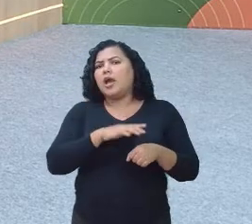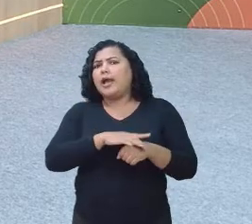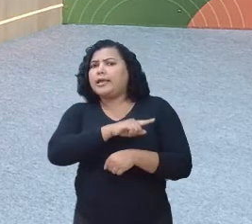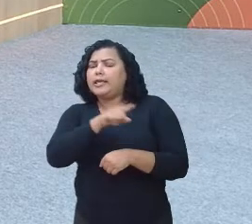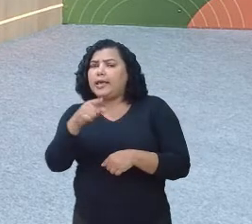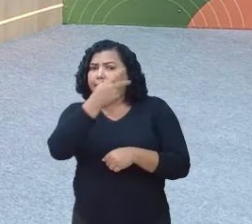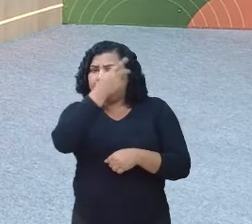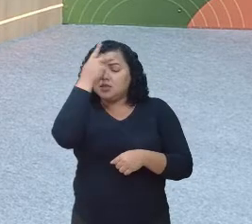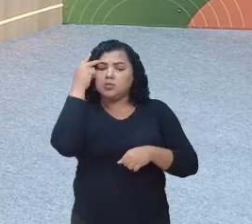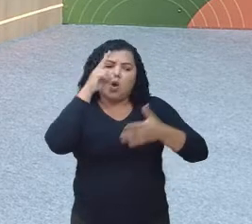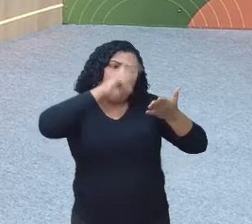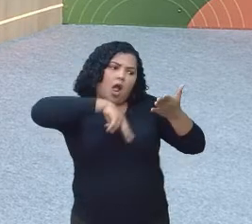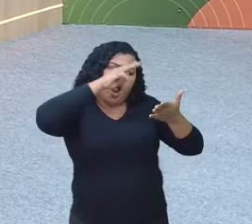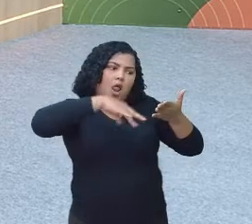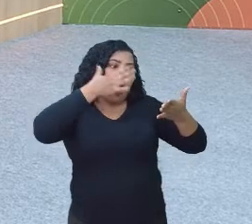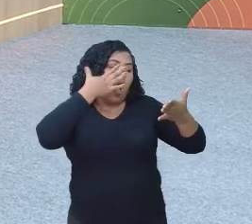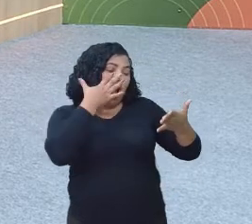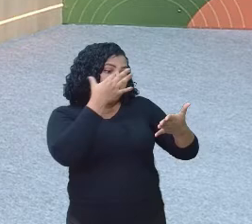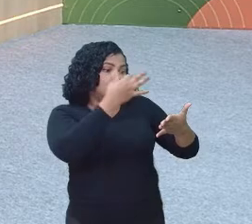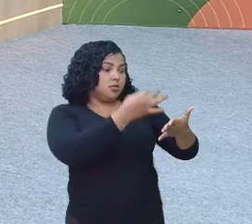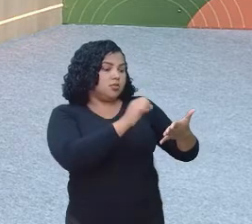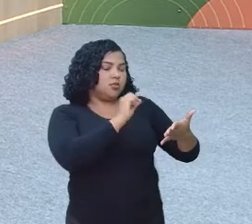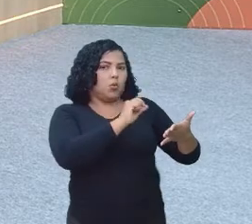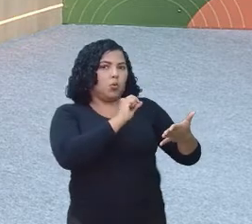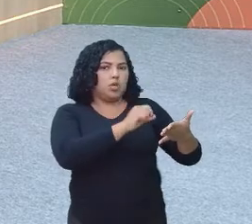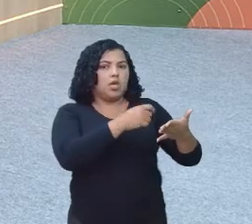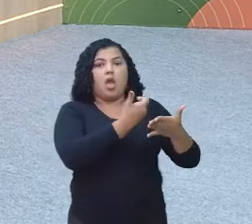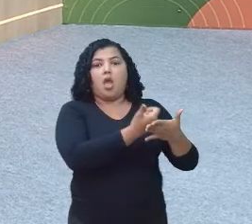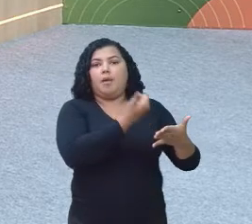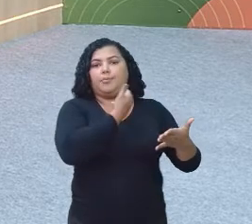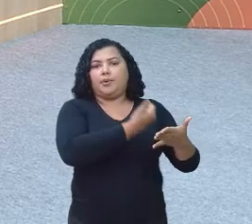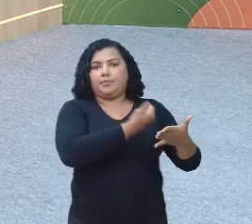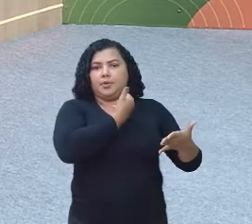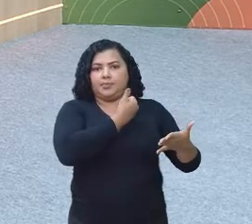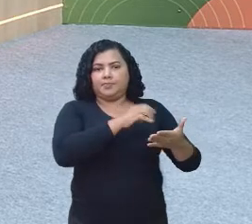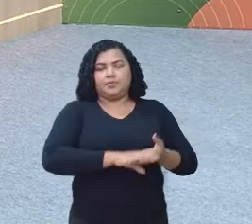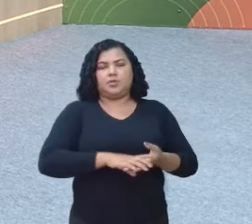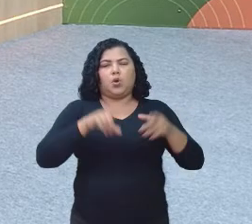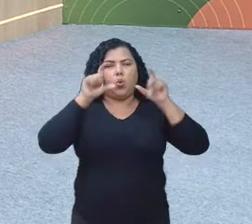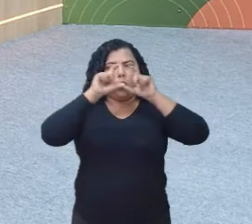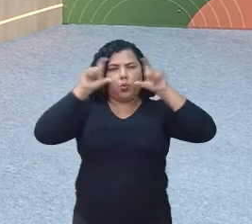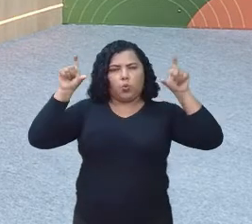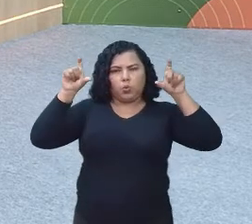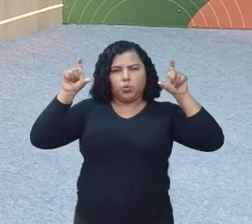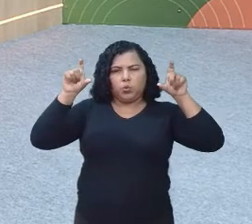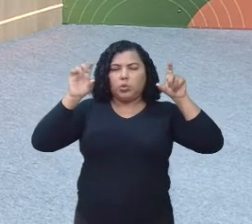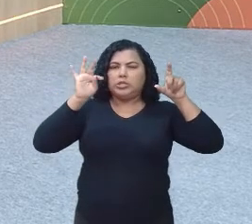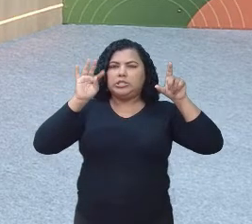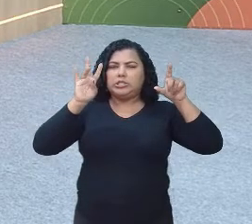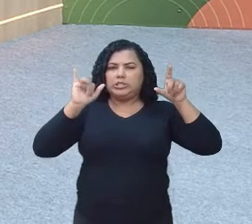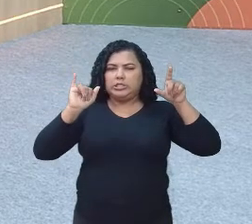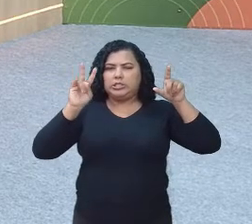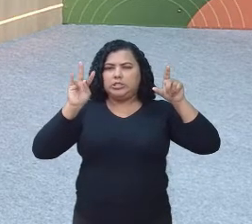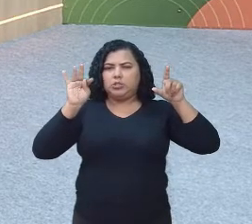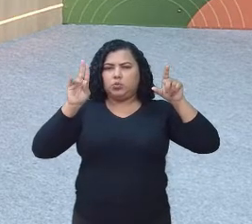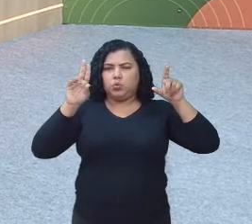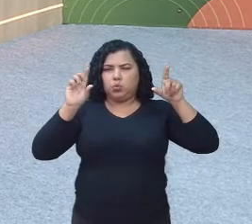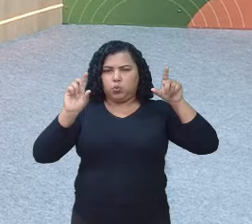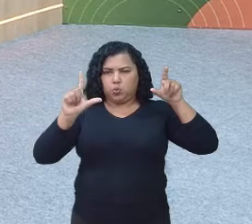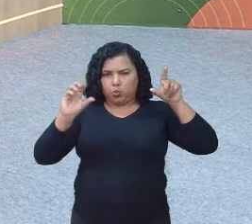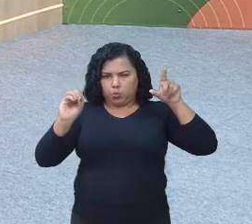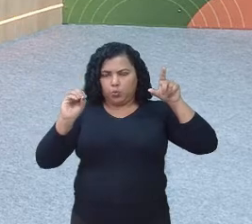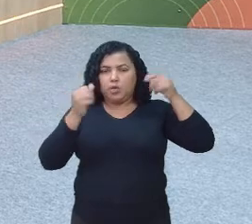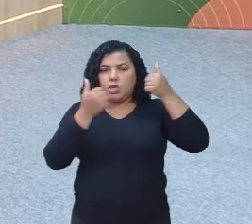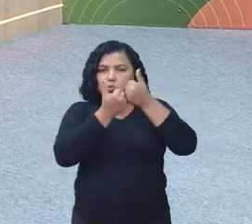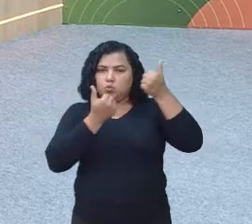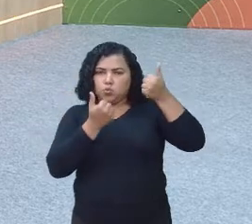leitor para aquilo que está querendo ser dito ali naquela reportagem. Então, o título, o subtítulo também, tem essa função,